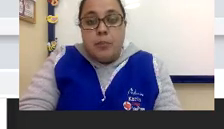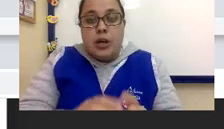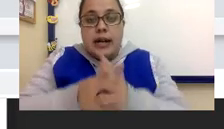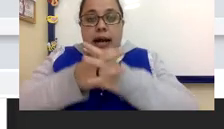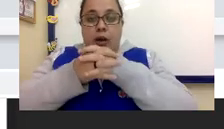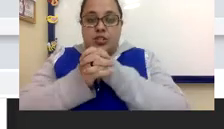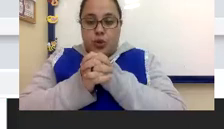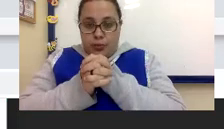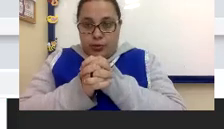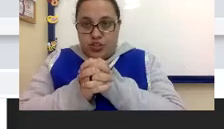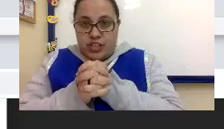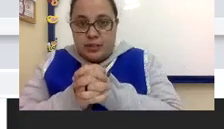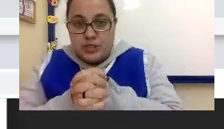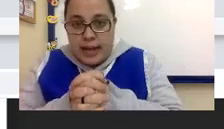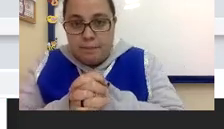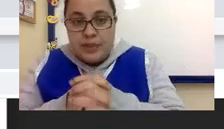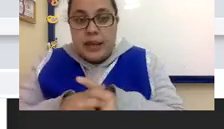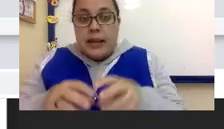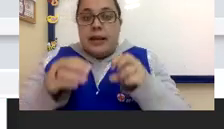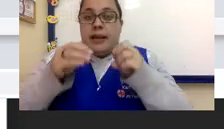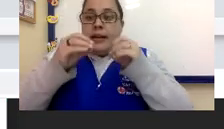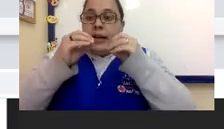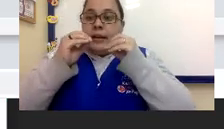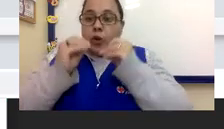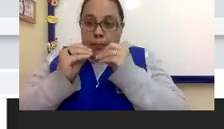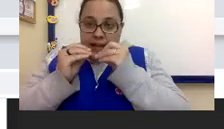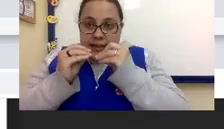Da boca ao estômago. Chegamos lá.